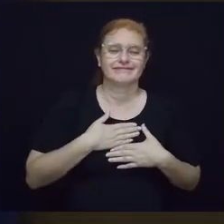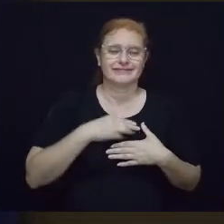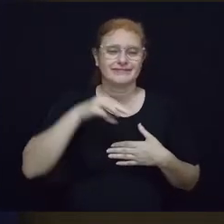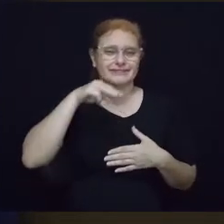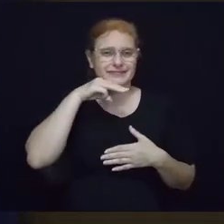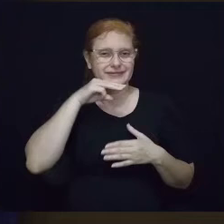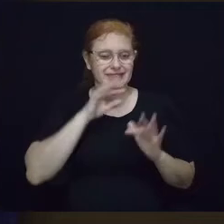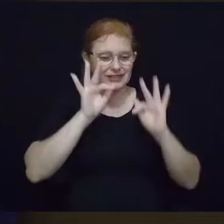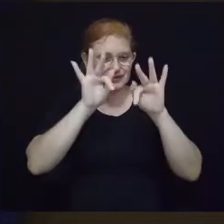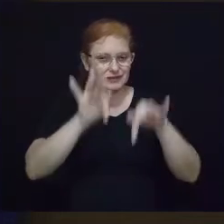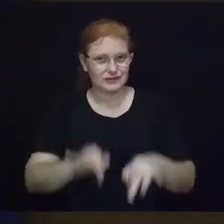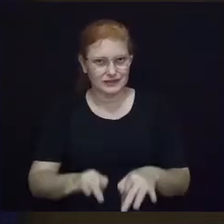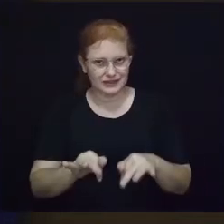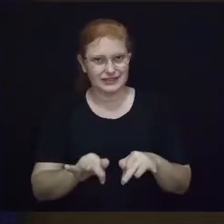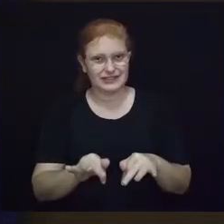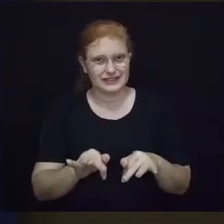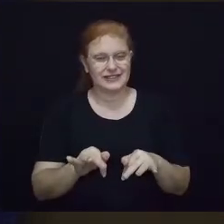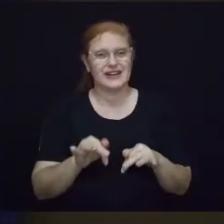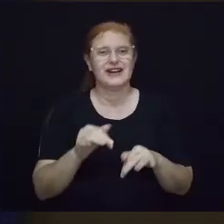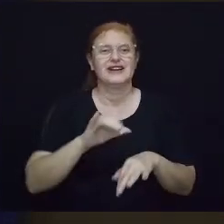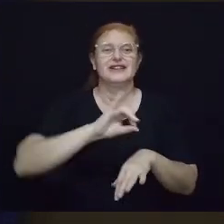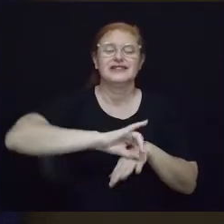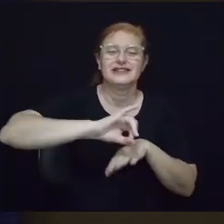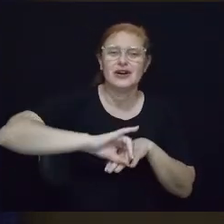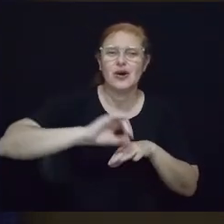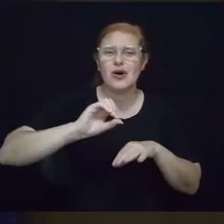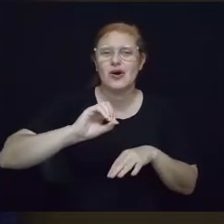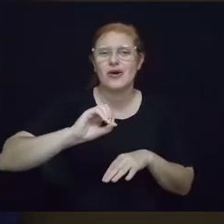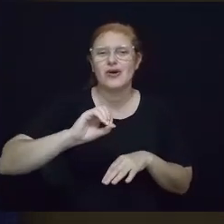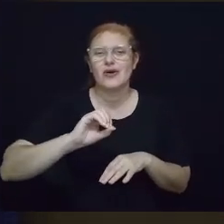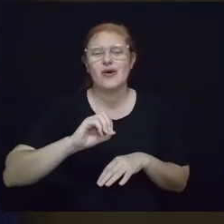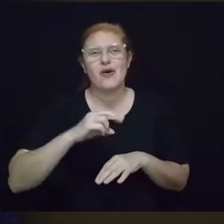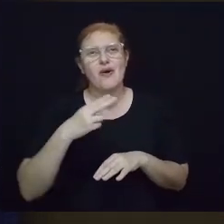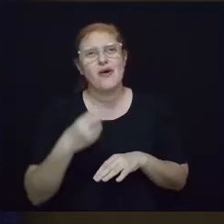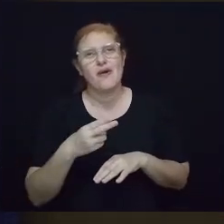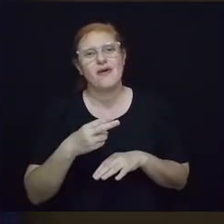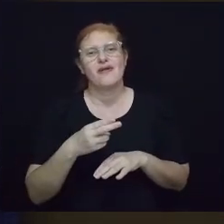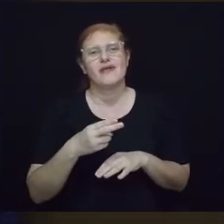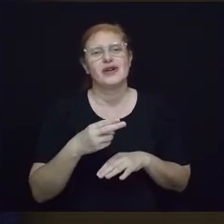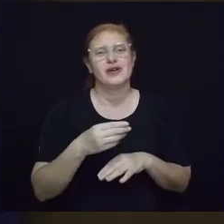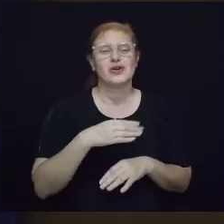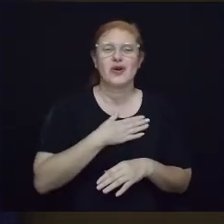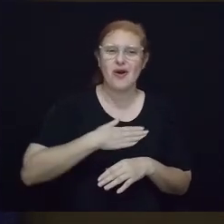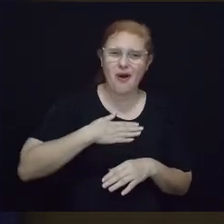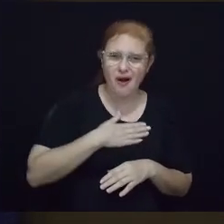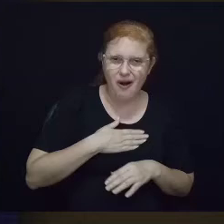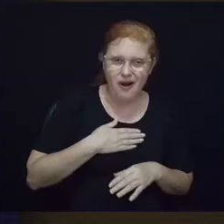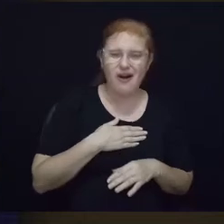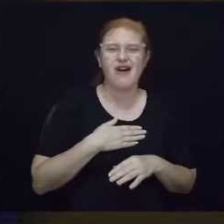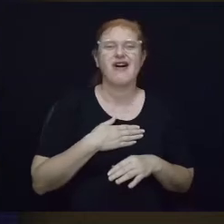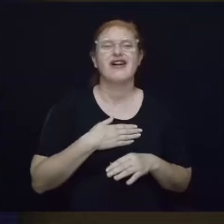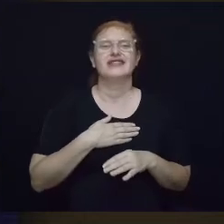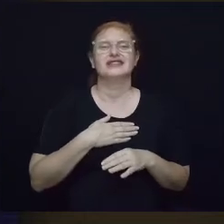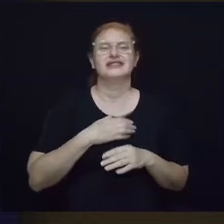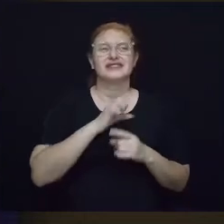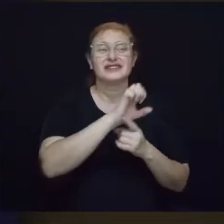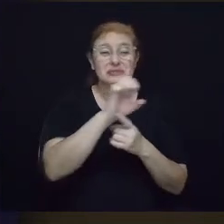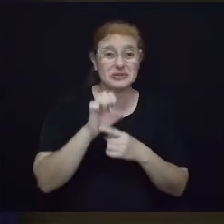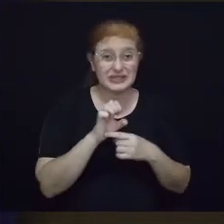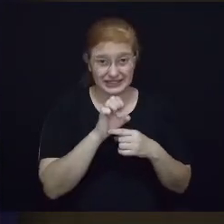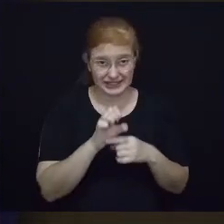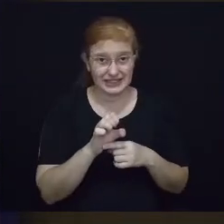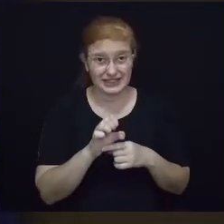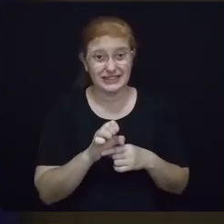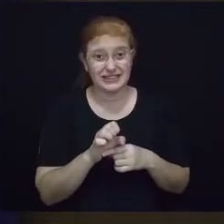atingida ao final da obra ou vai além? O artista Mauro aprecia a interação, o efeito da obra nos visitantes da